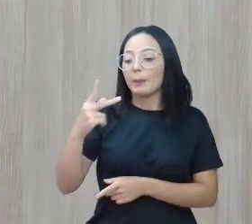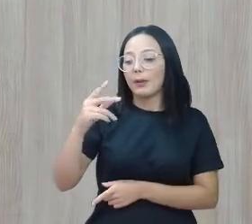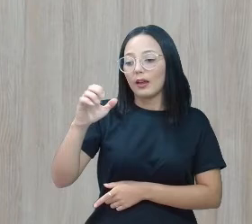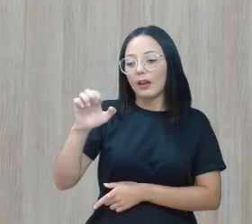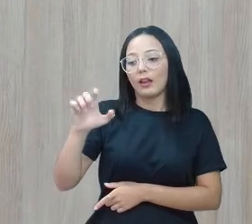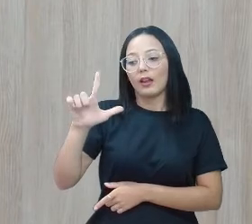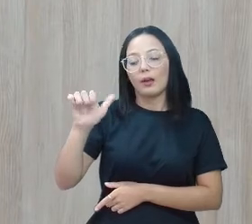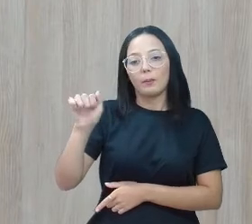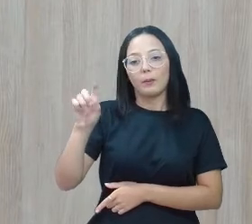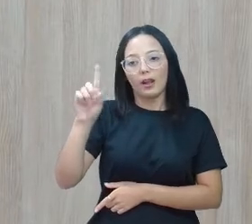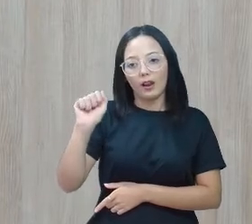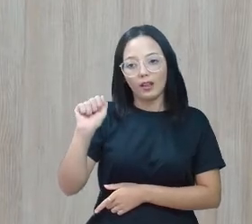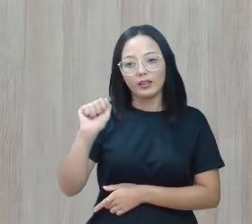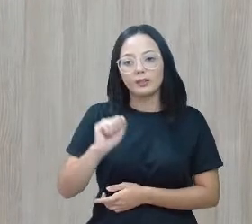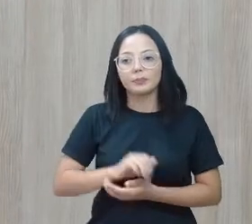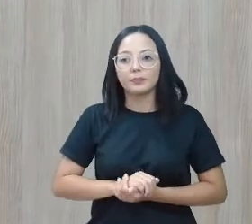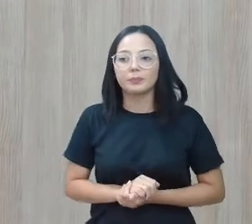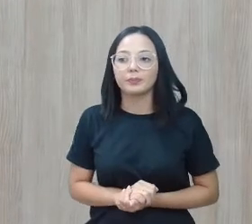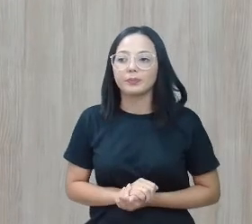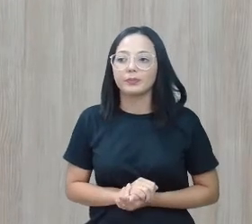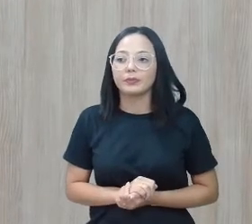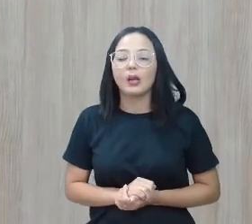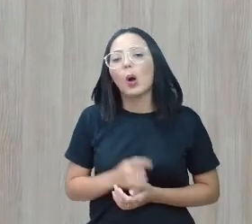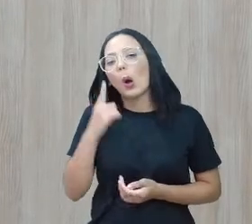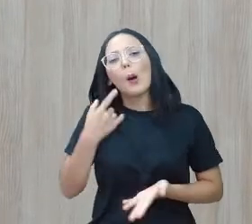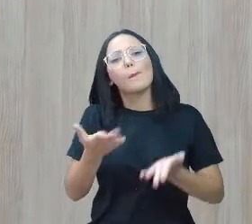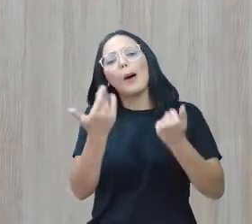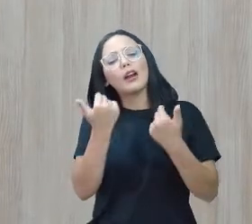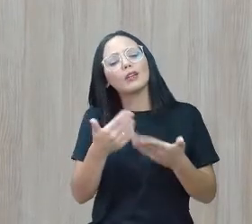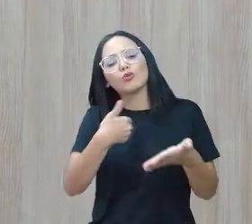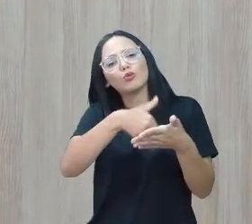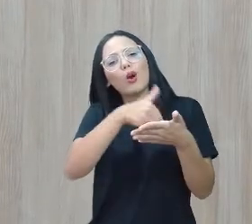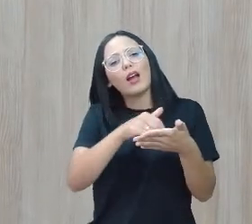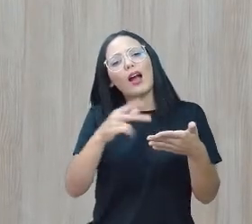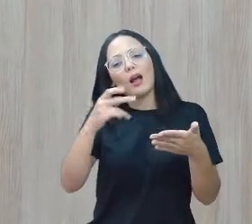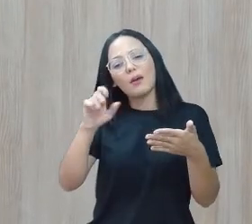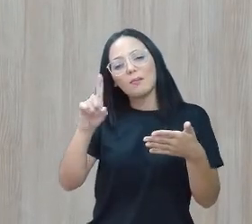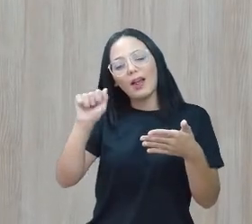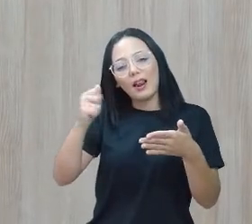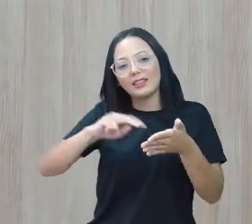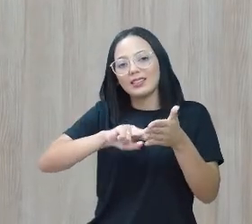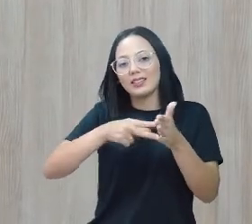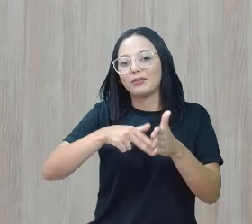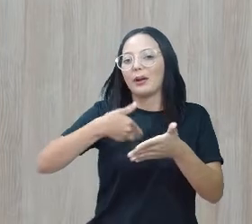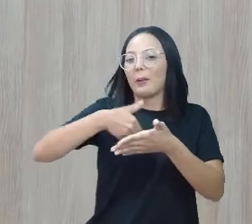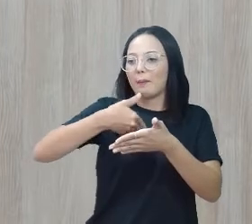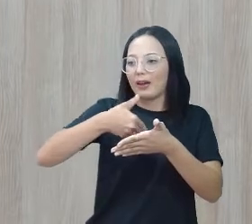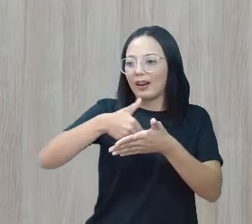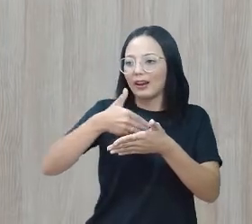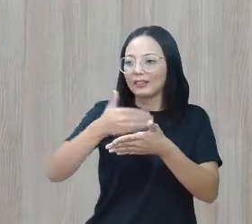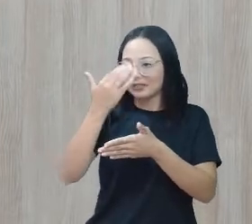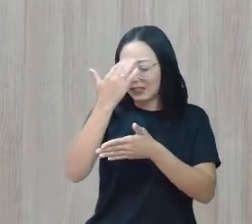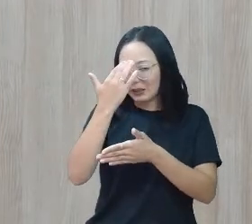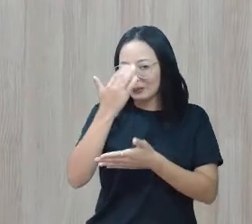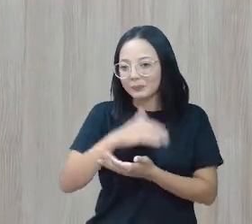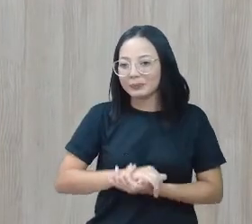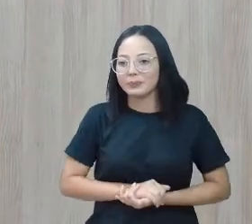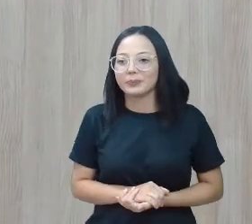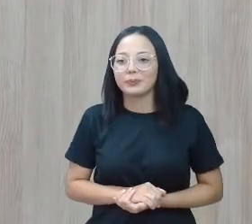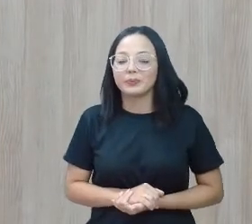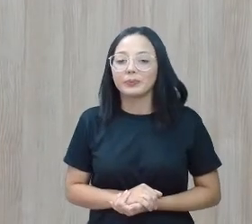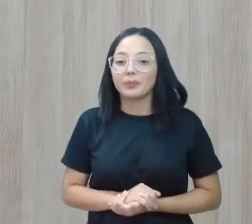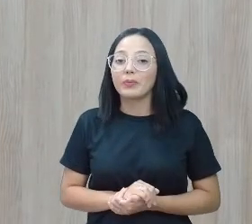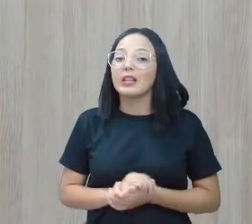palavra pelada. Pelada, vamos jogar uma pelada. Então, é o futebol que se joga com o pé. E